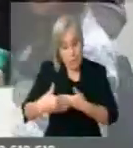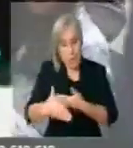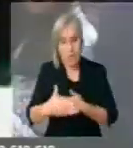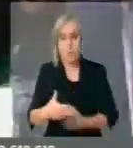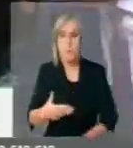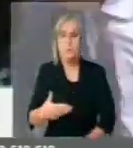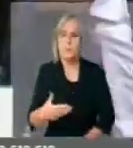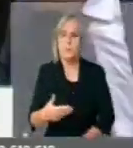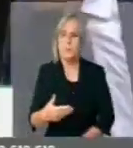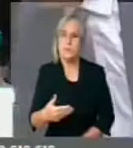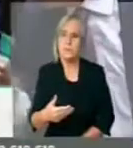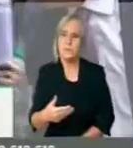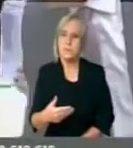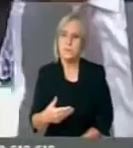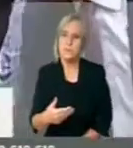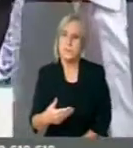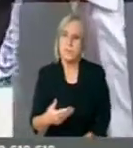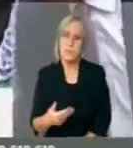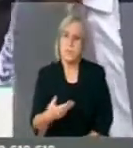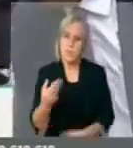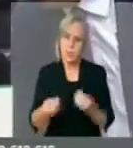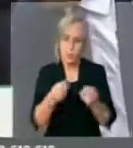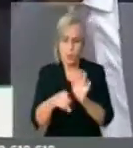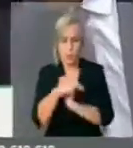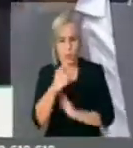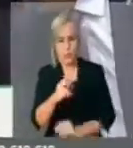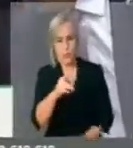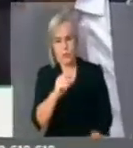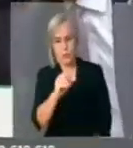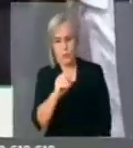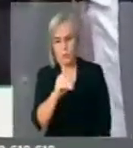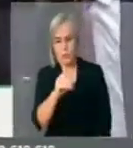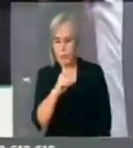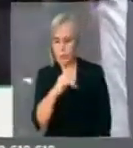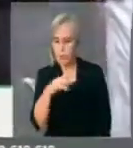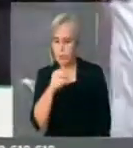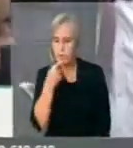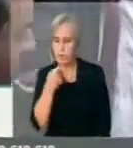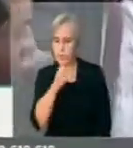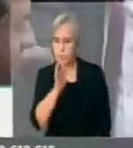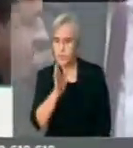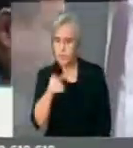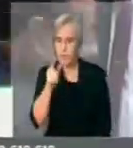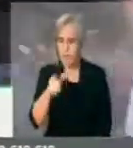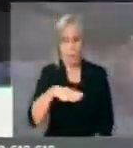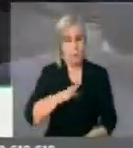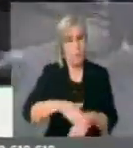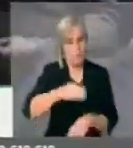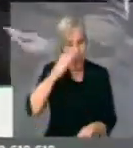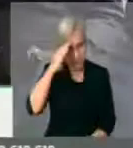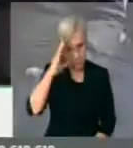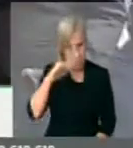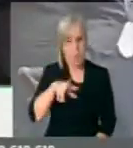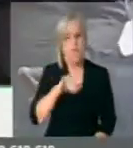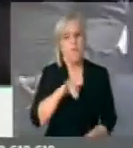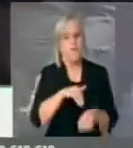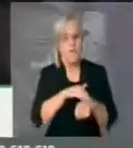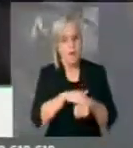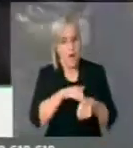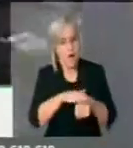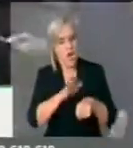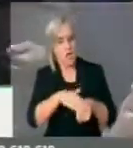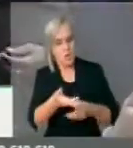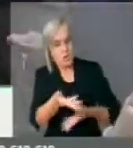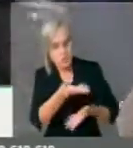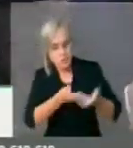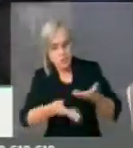segundo mandato, como o próprio Rodrigo disse, que ele está mais amadurecido, evidente que ele vai conversar mais, porque